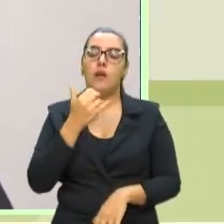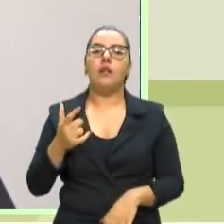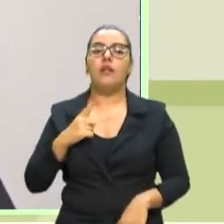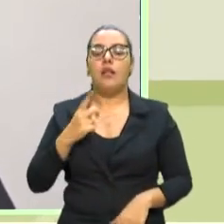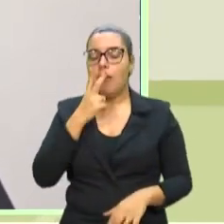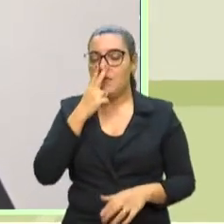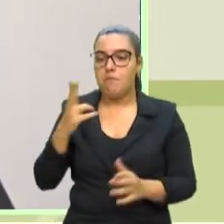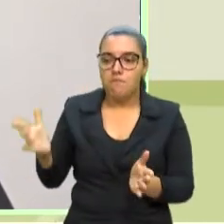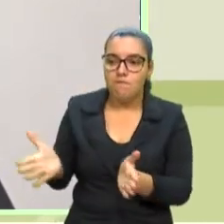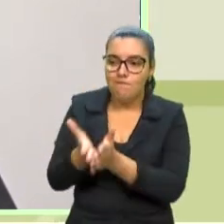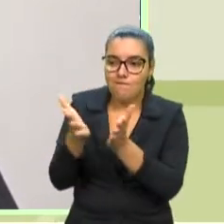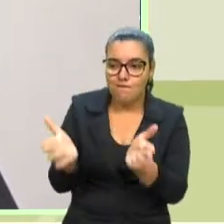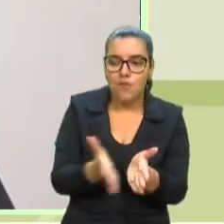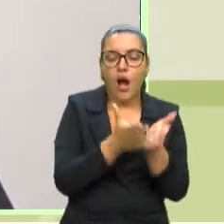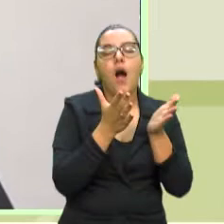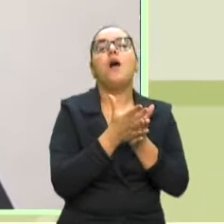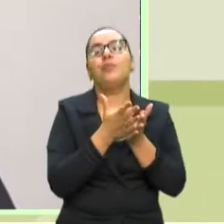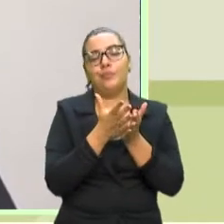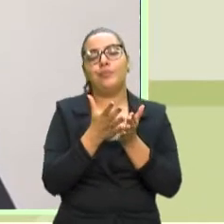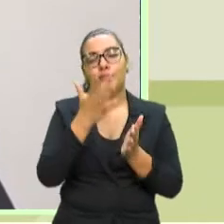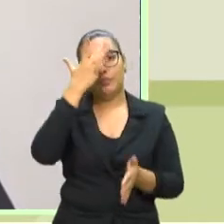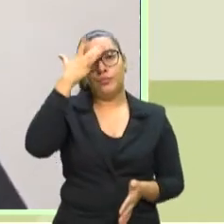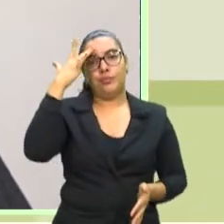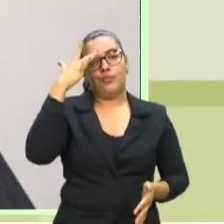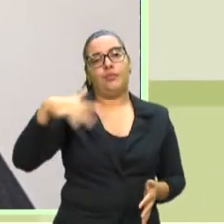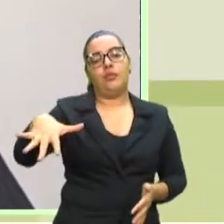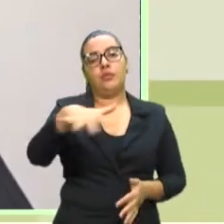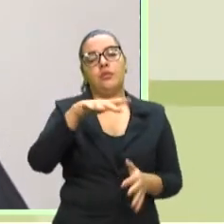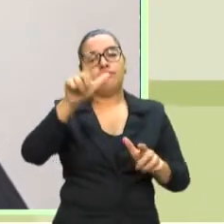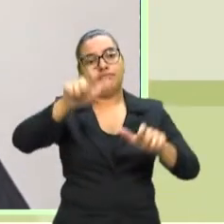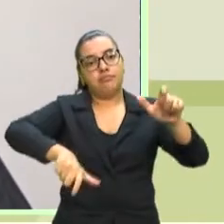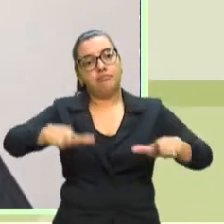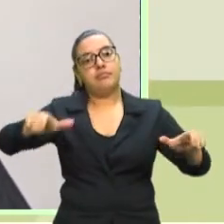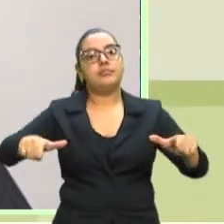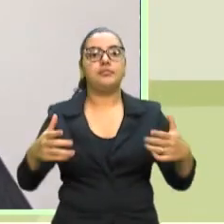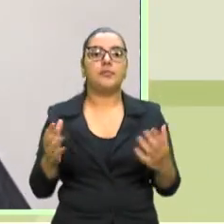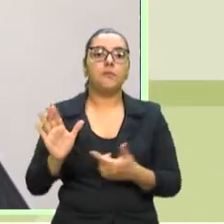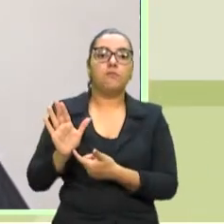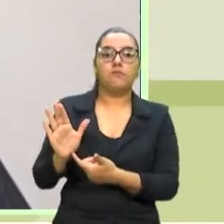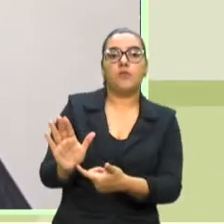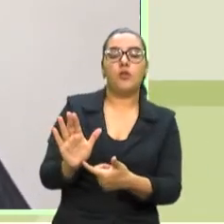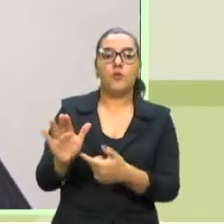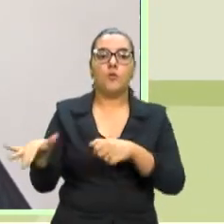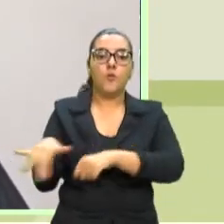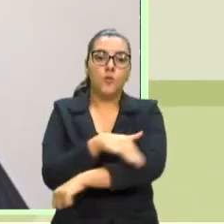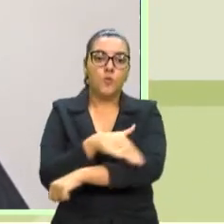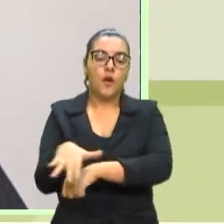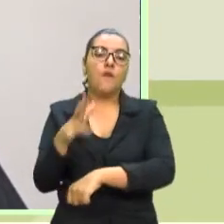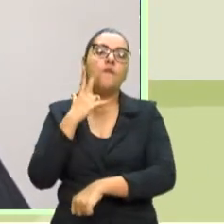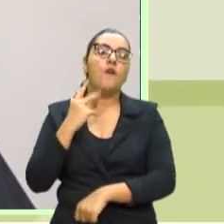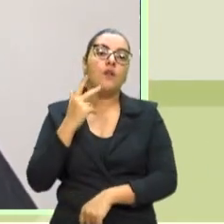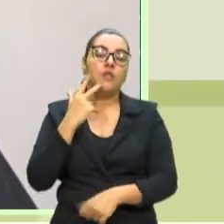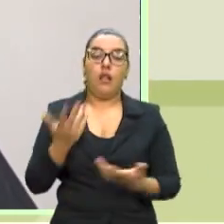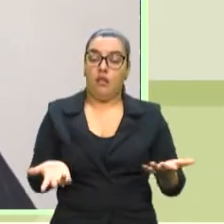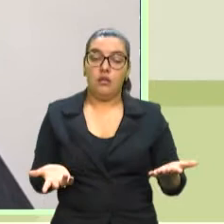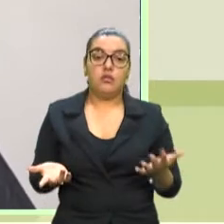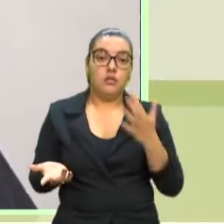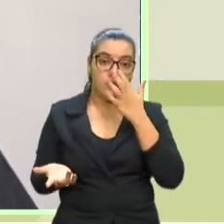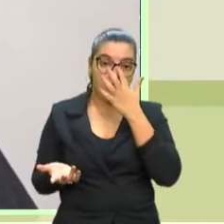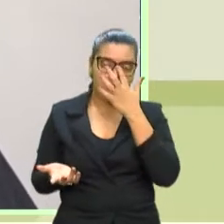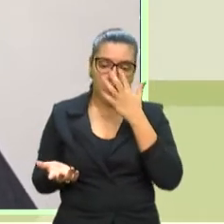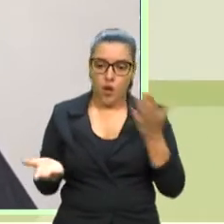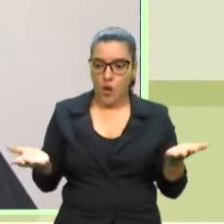empobrecimento da população. E isso mostra nas ruas de Fortaleza. Então, o prefeito Sarto criou